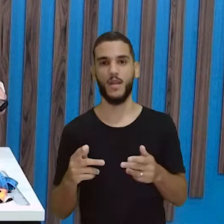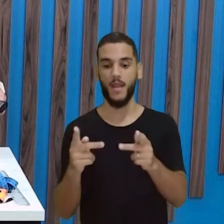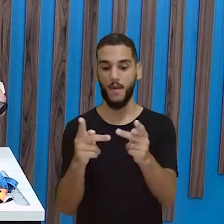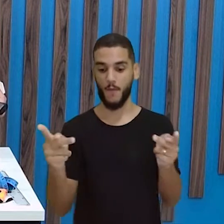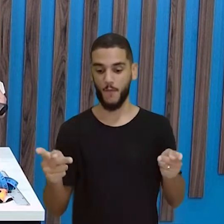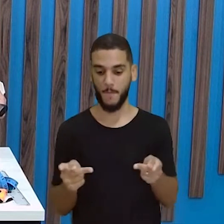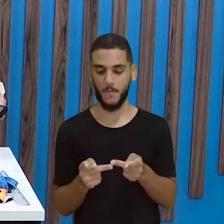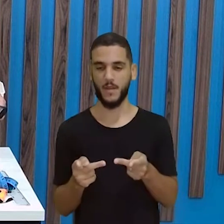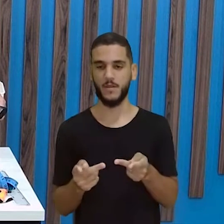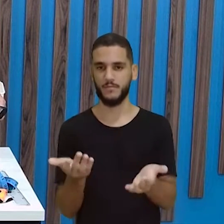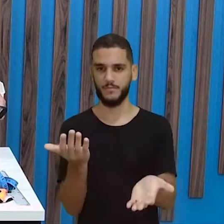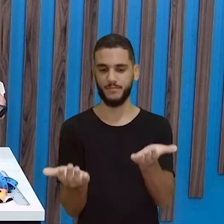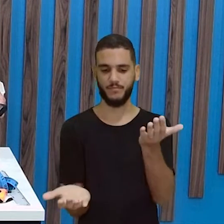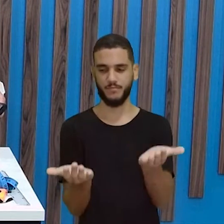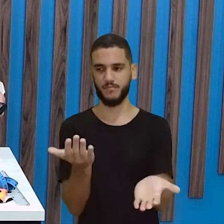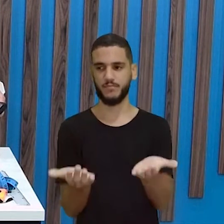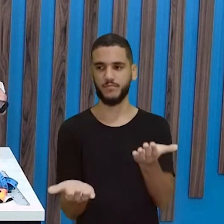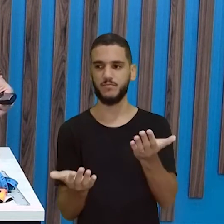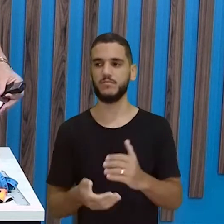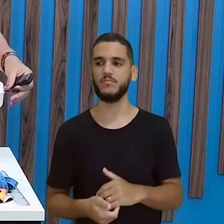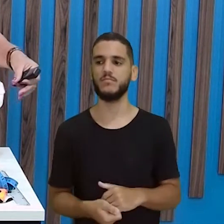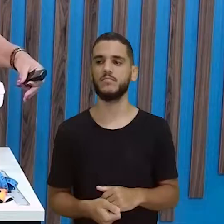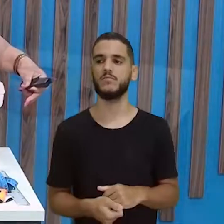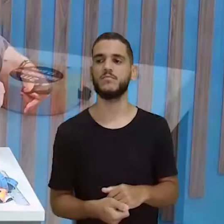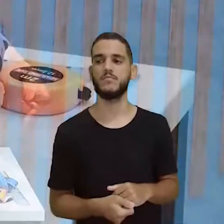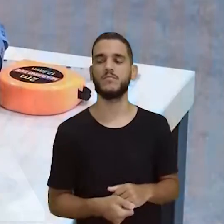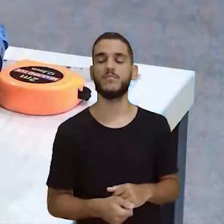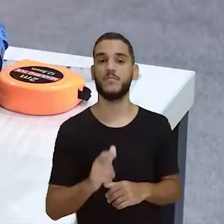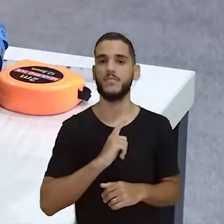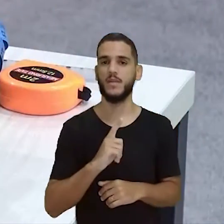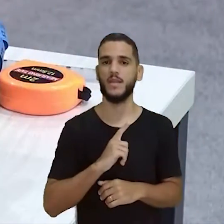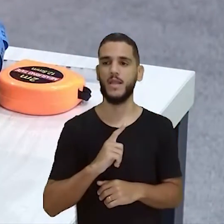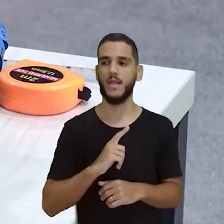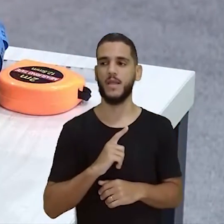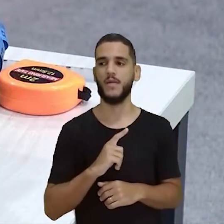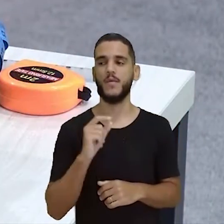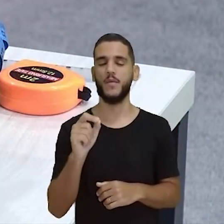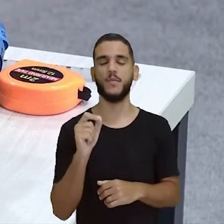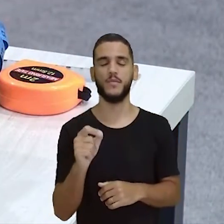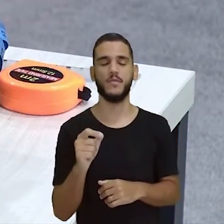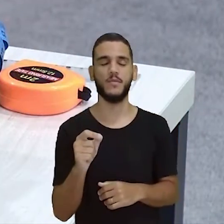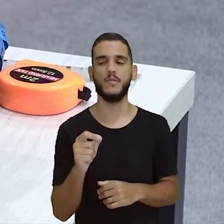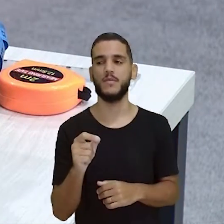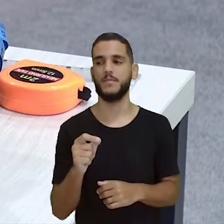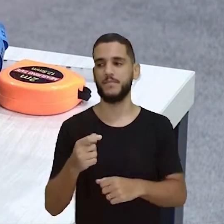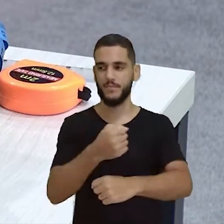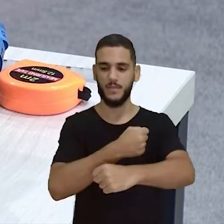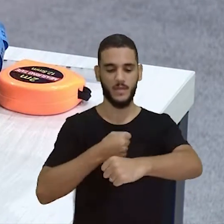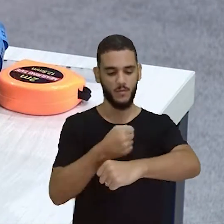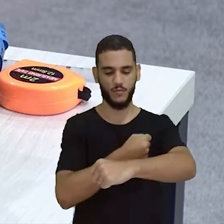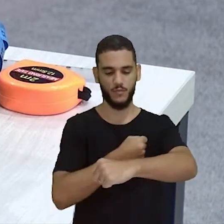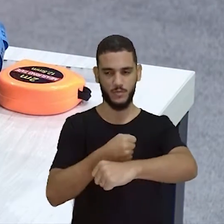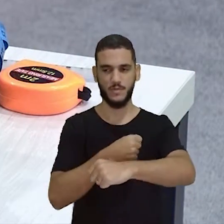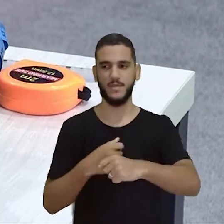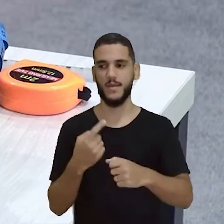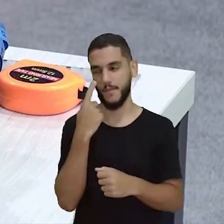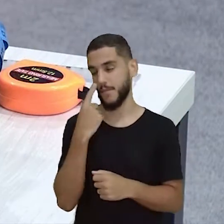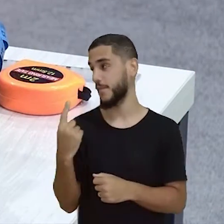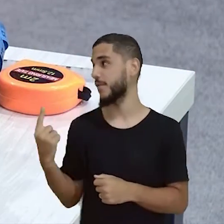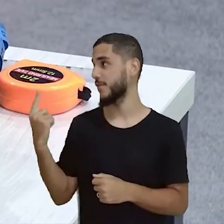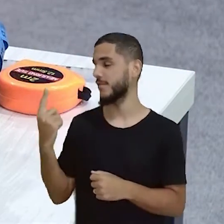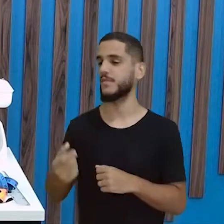só. Tenho a balança da cozinha, que tá aqui, ó.